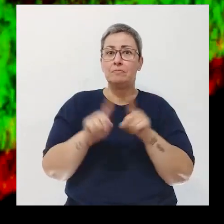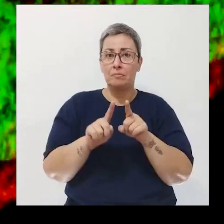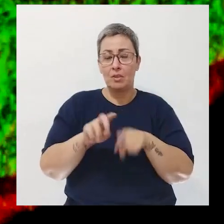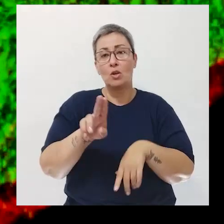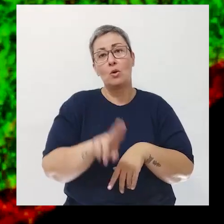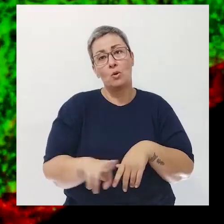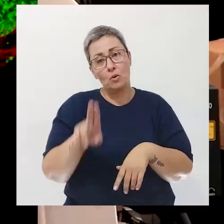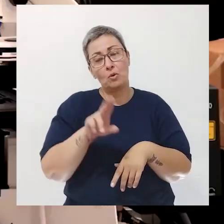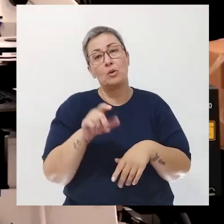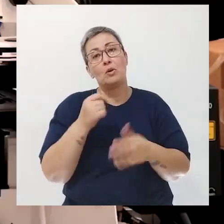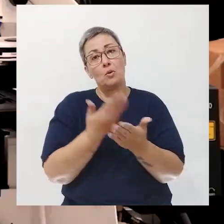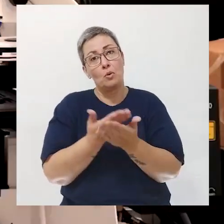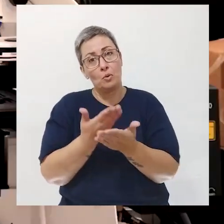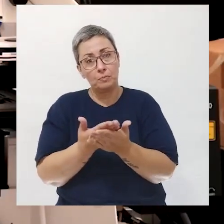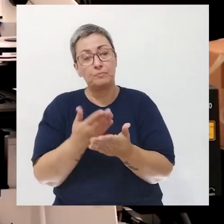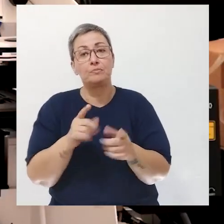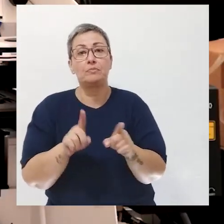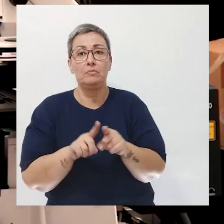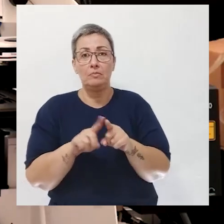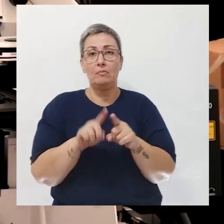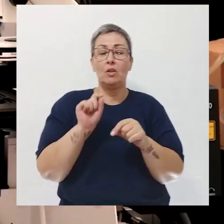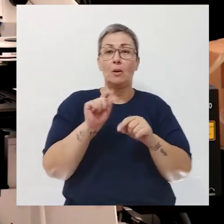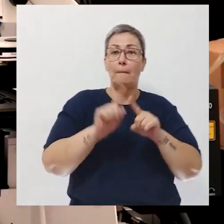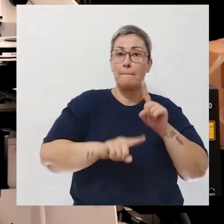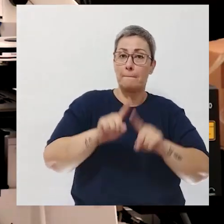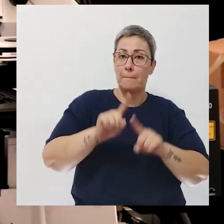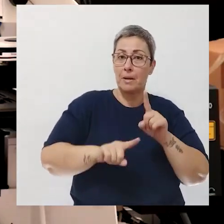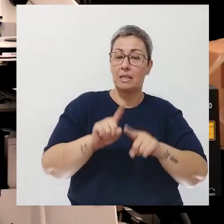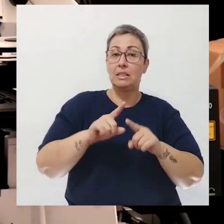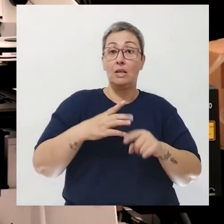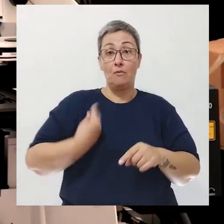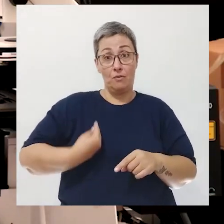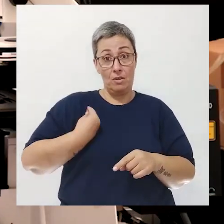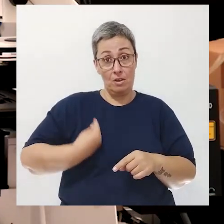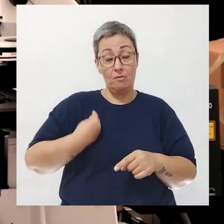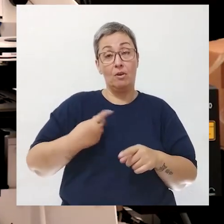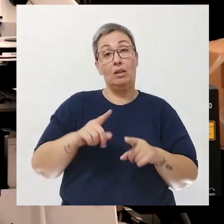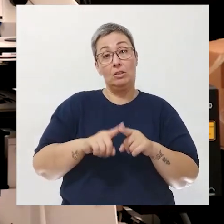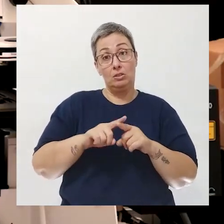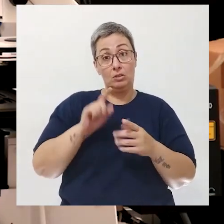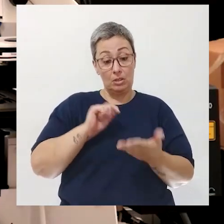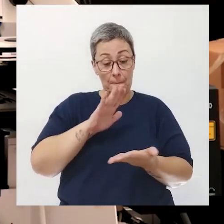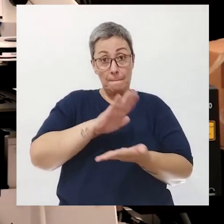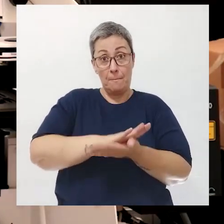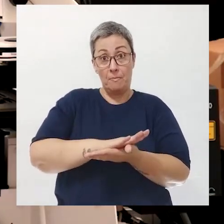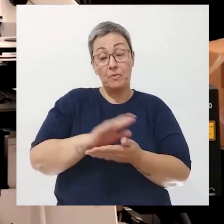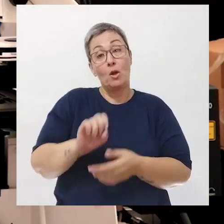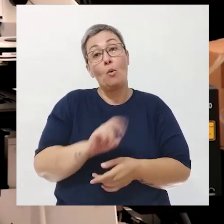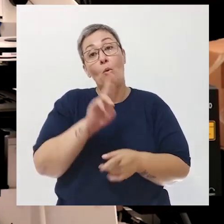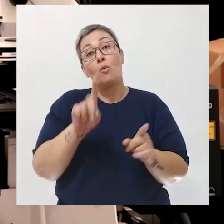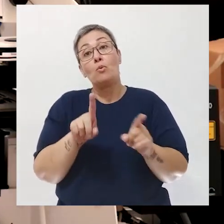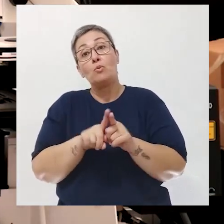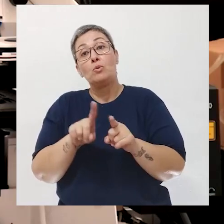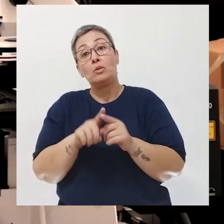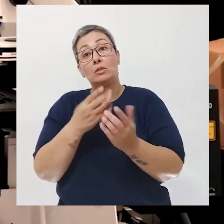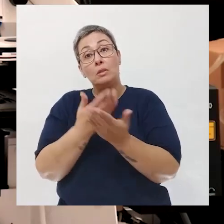nítidas assim. E aí dá para utilizar ele para estudo tanto de materiais de amostras vivas ou de amostras